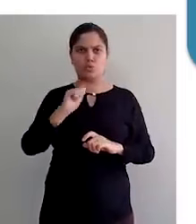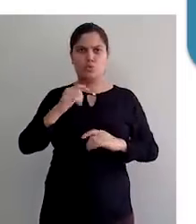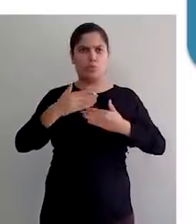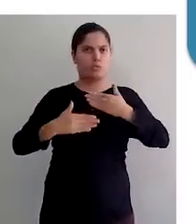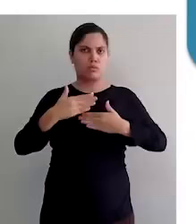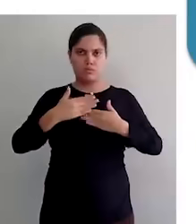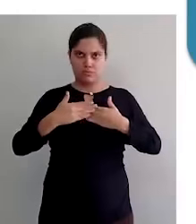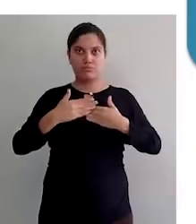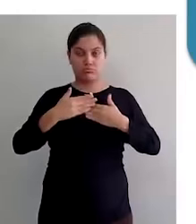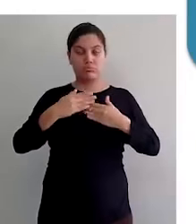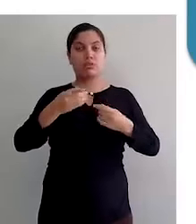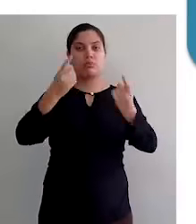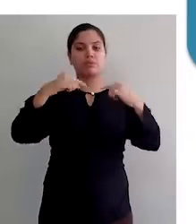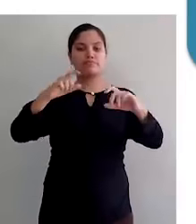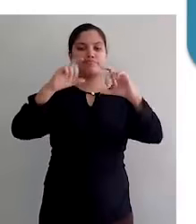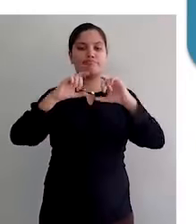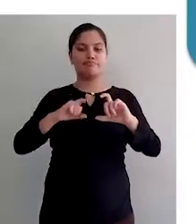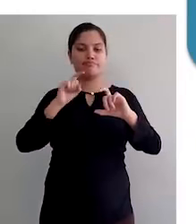Continuar.